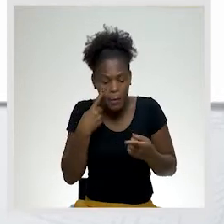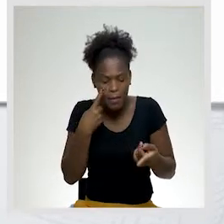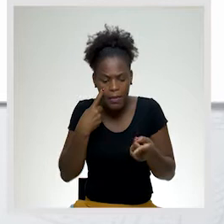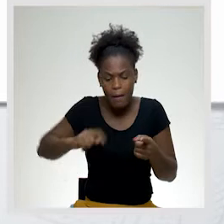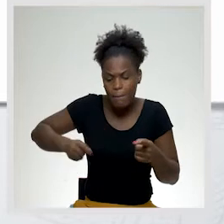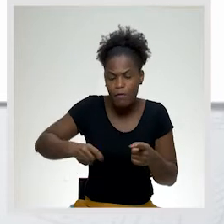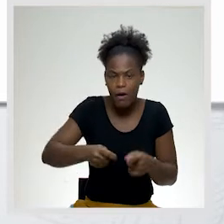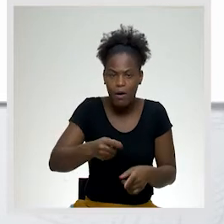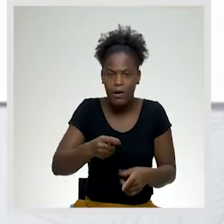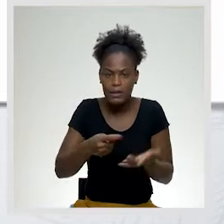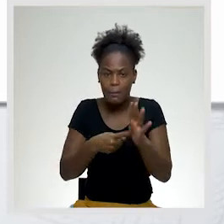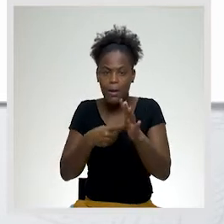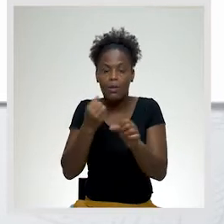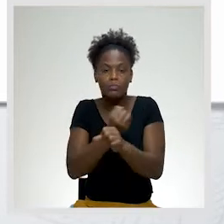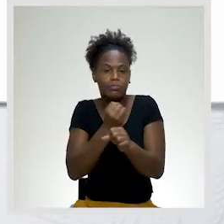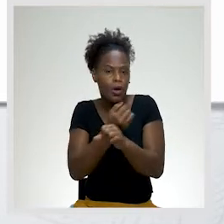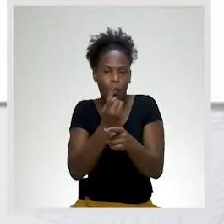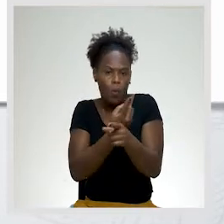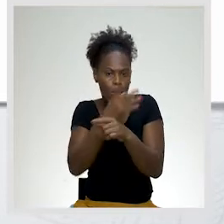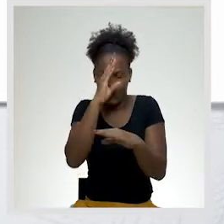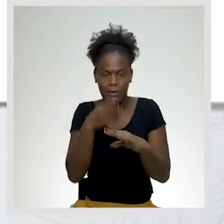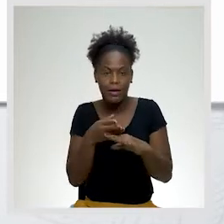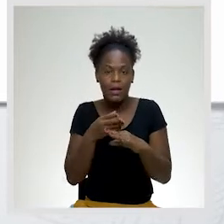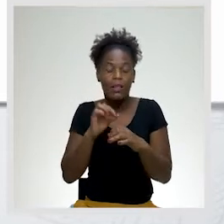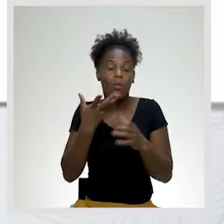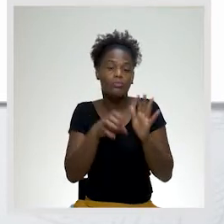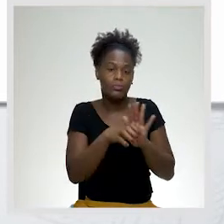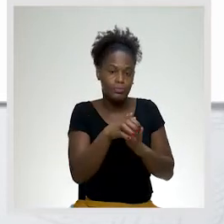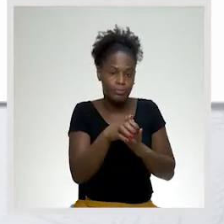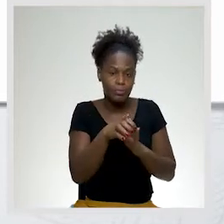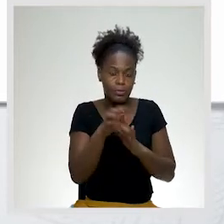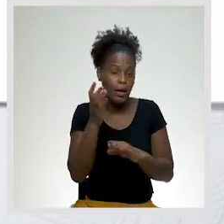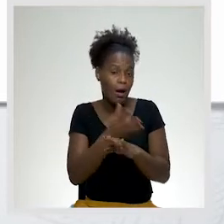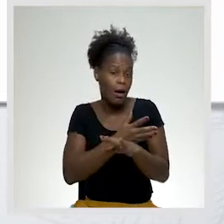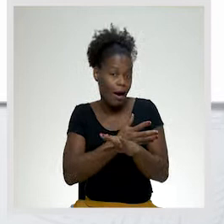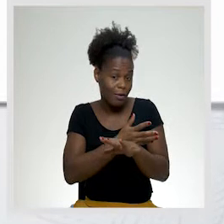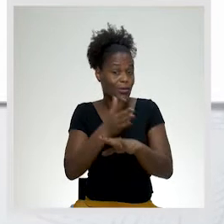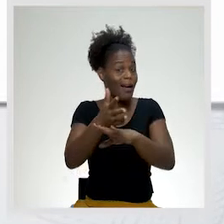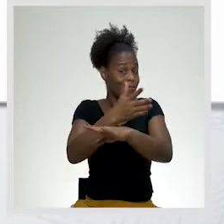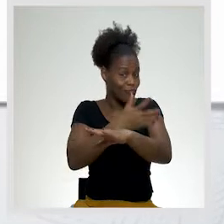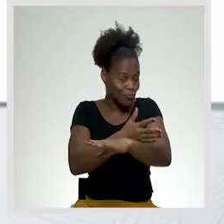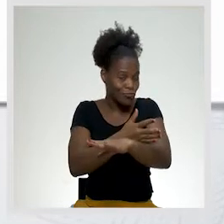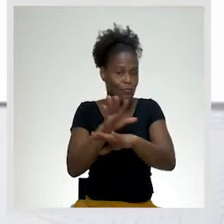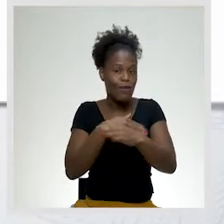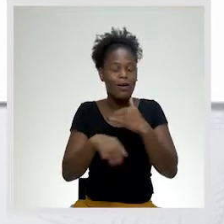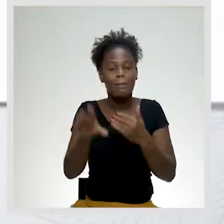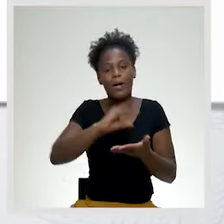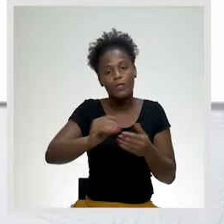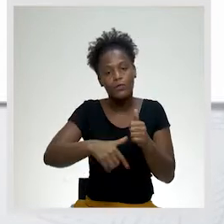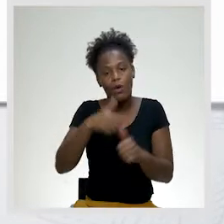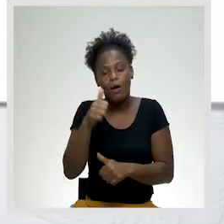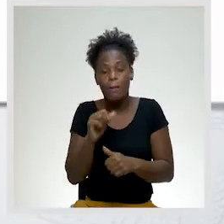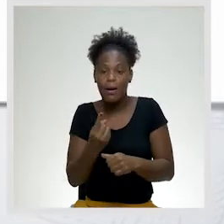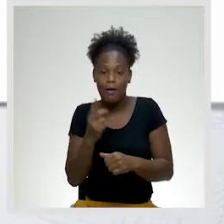provocar a produção dos fenómenos em condições previamente estabelecidas e as mais adequadas